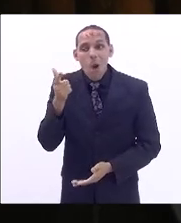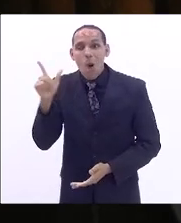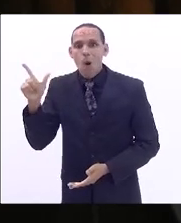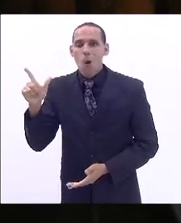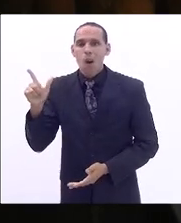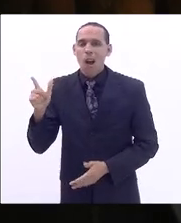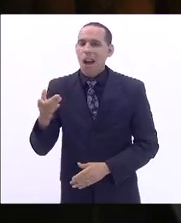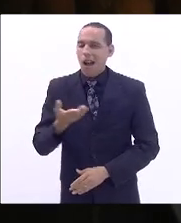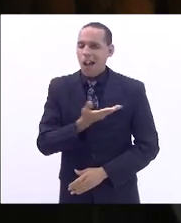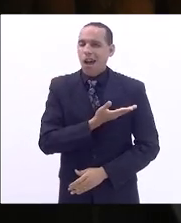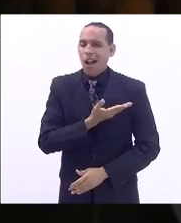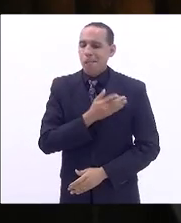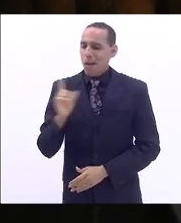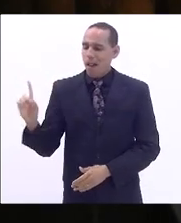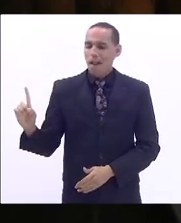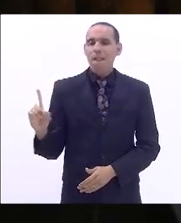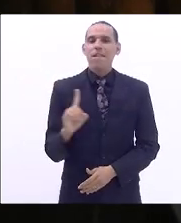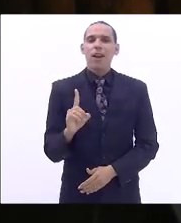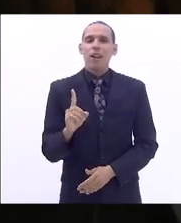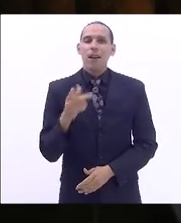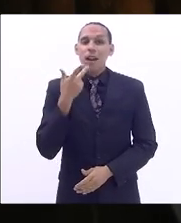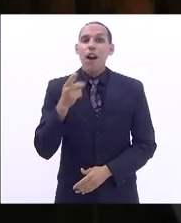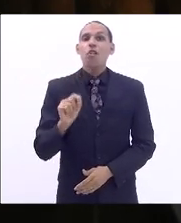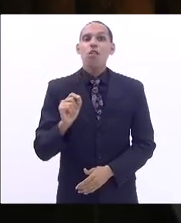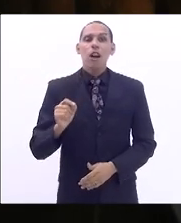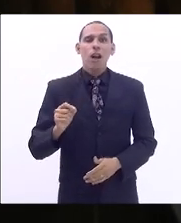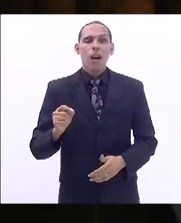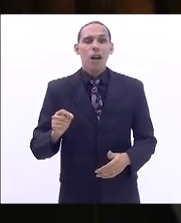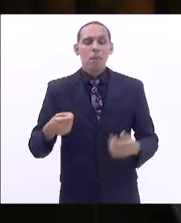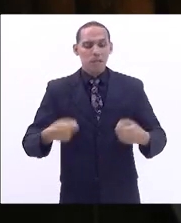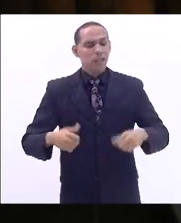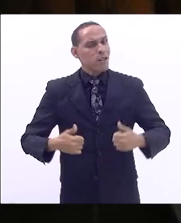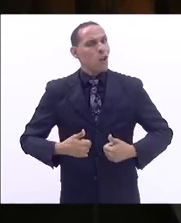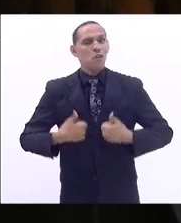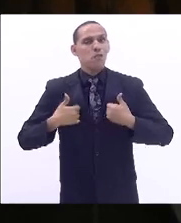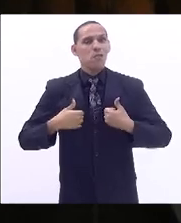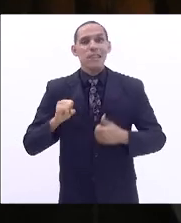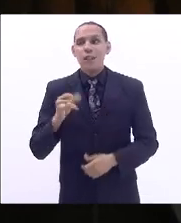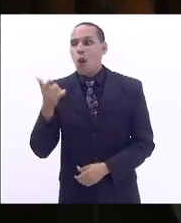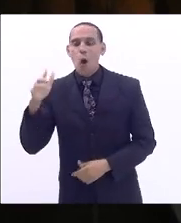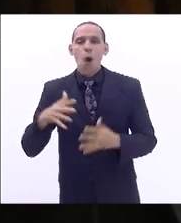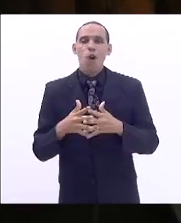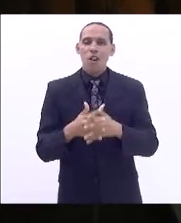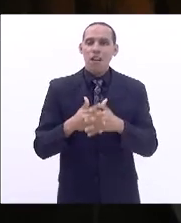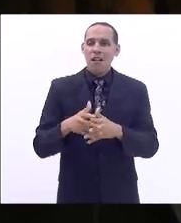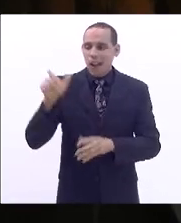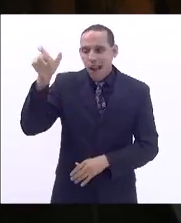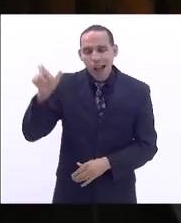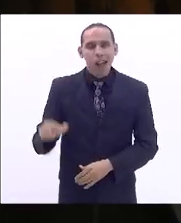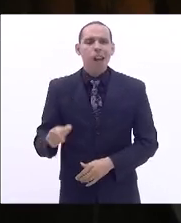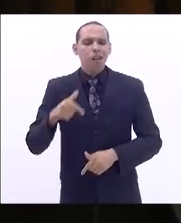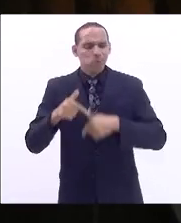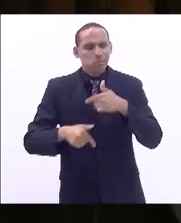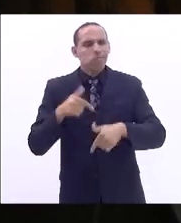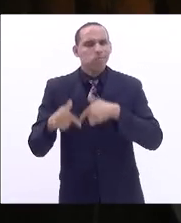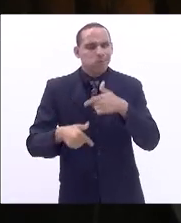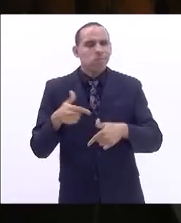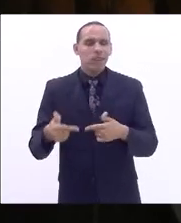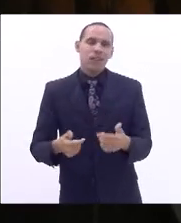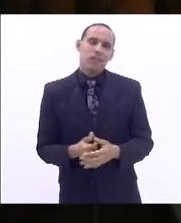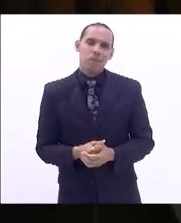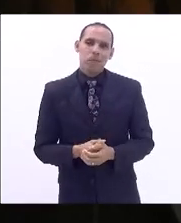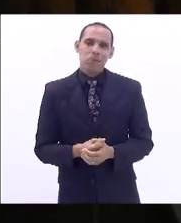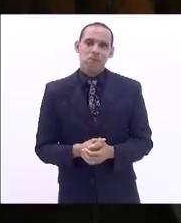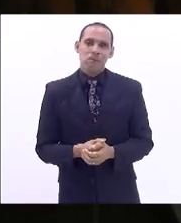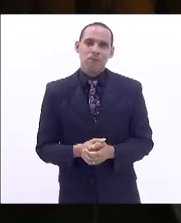de partido já está estampado aí deveria se orgulhar de ser confundida com uma deputada atuante tal